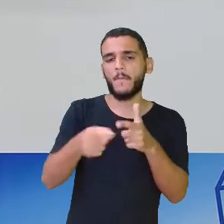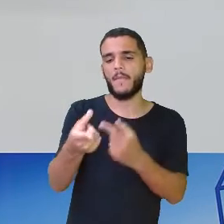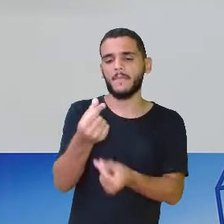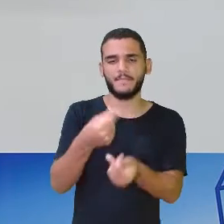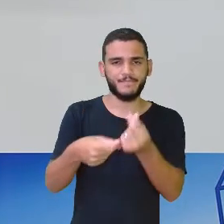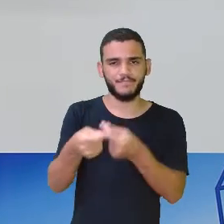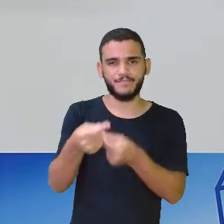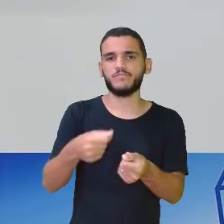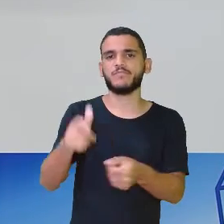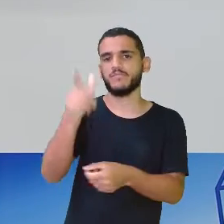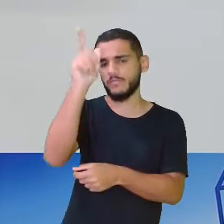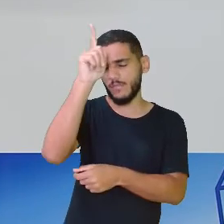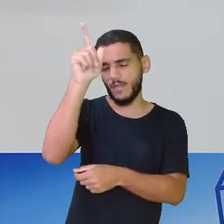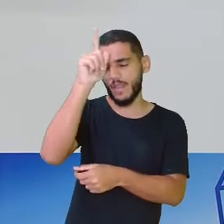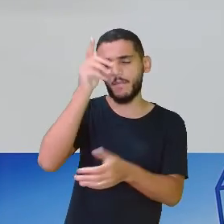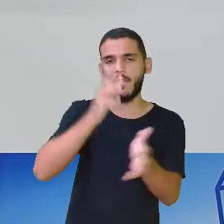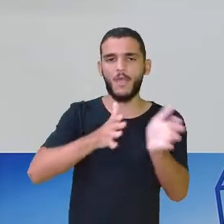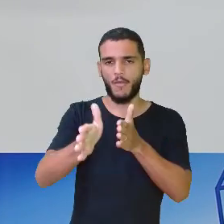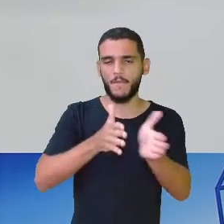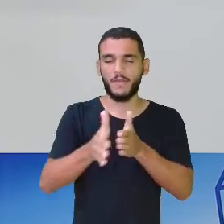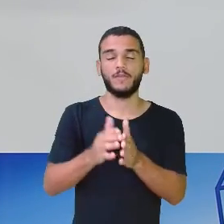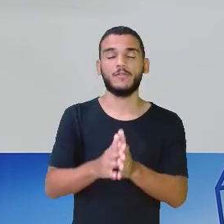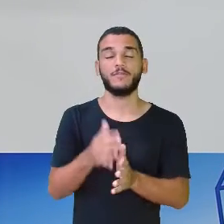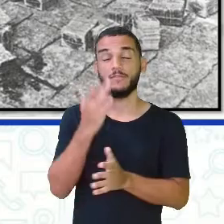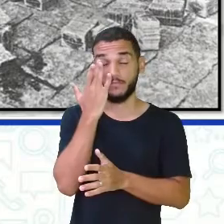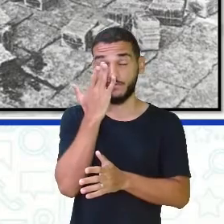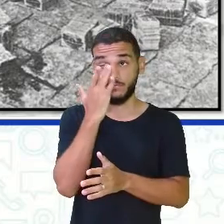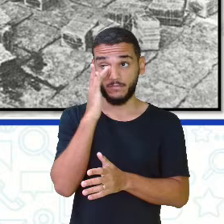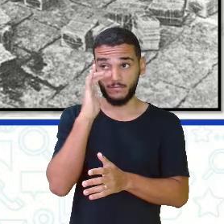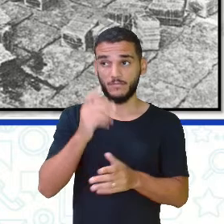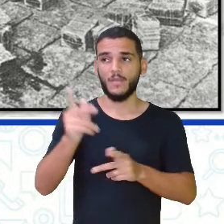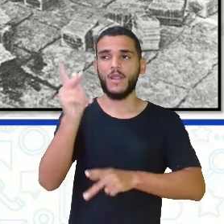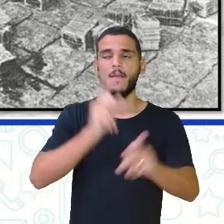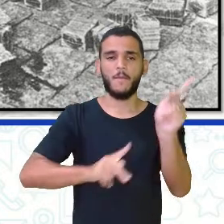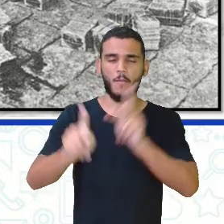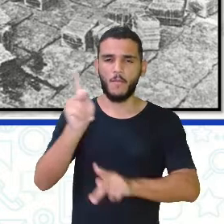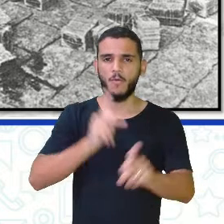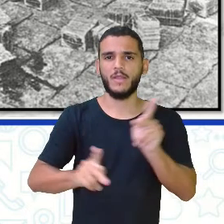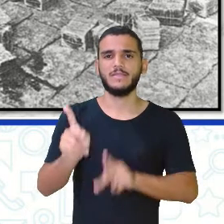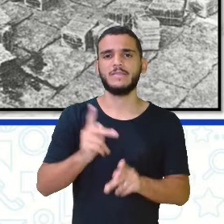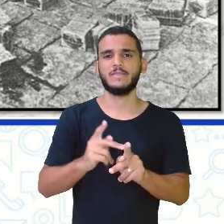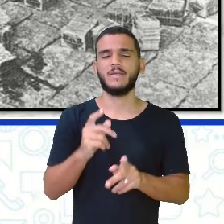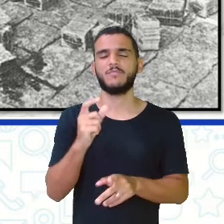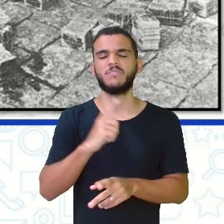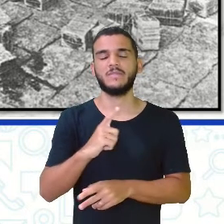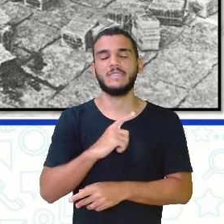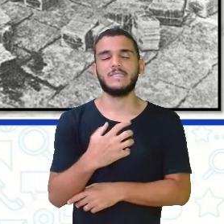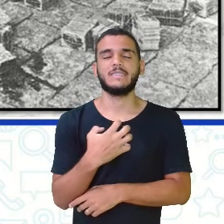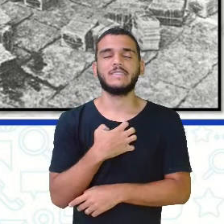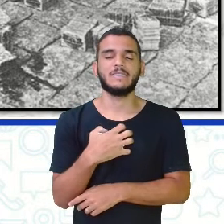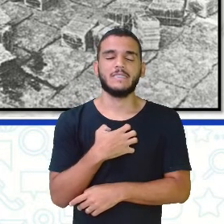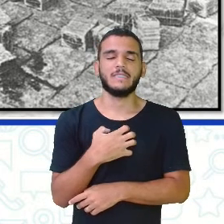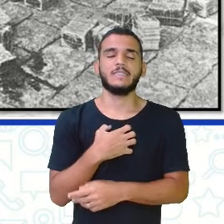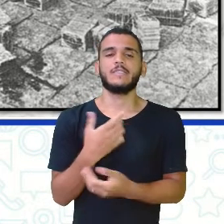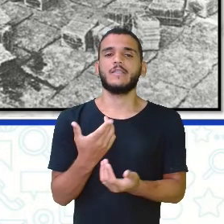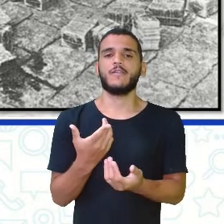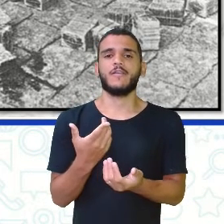esse período. Então veja, a população ficou marcada por essas humilhações e vários outros efeitos da guerra,